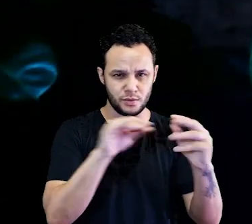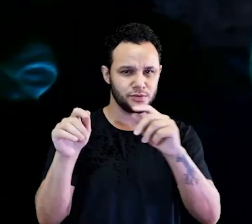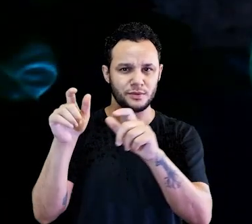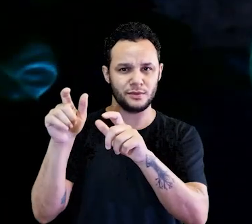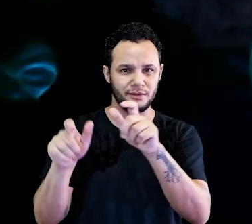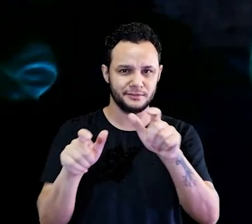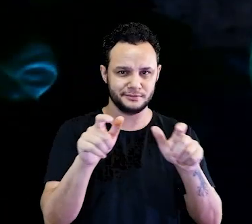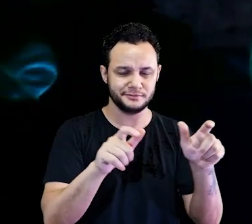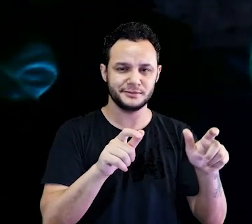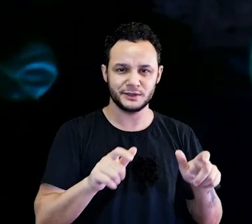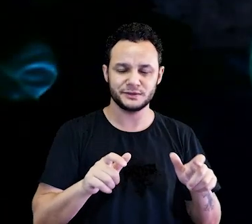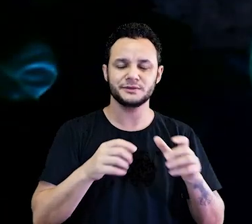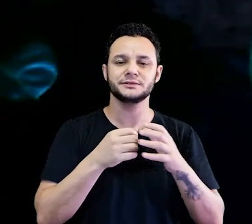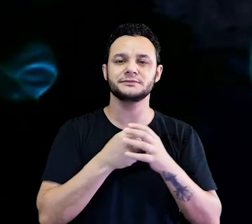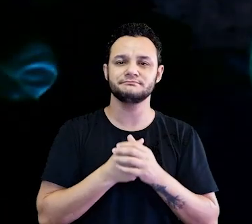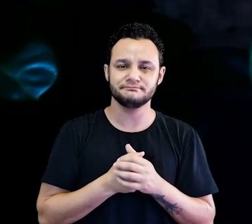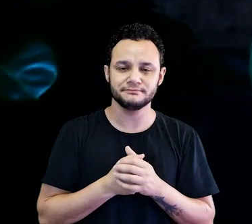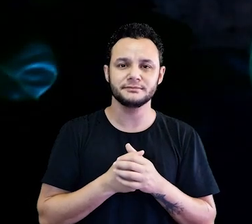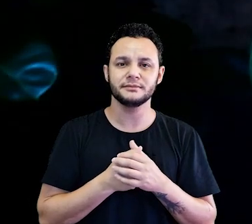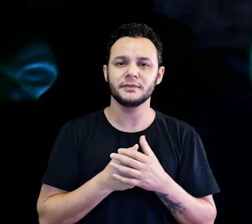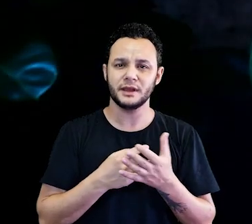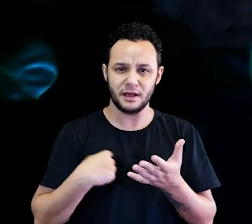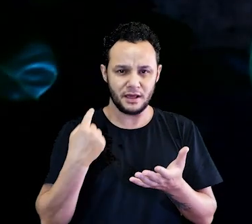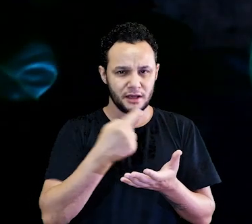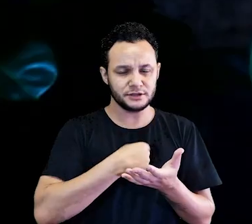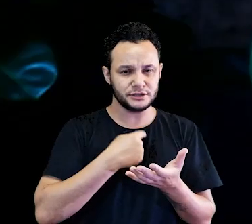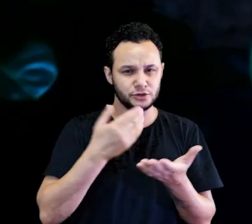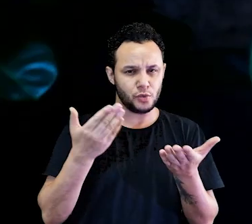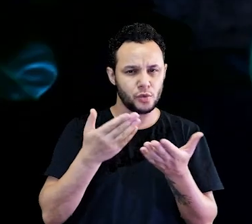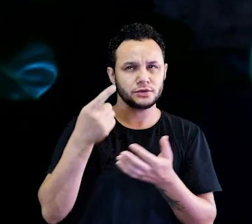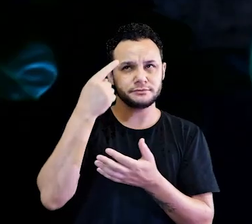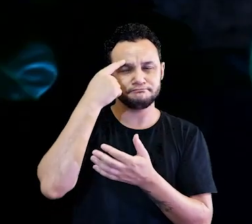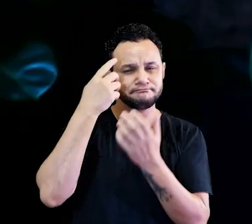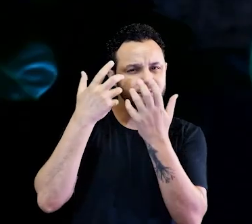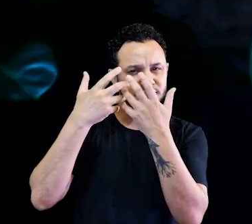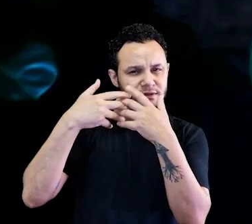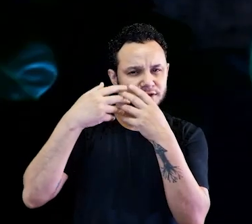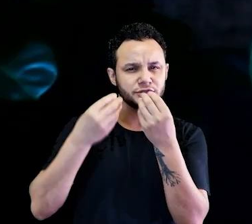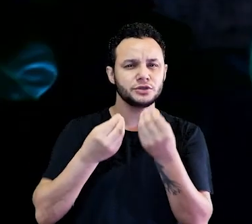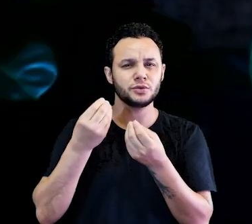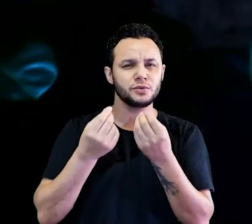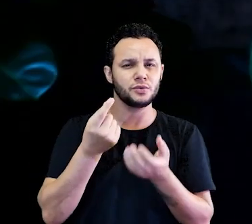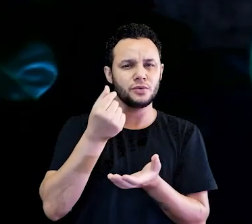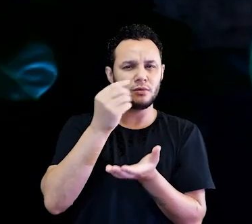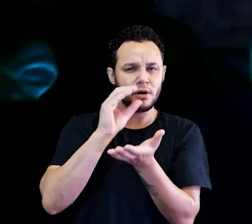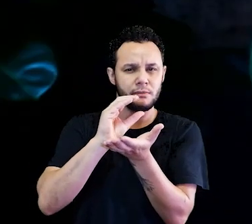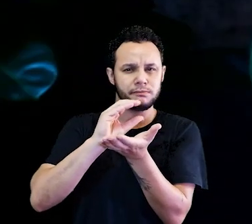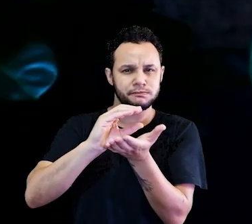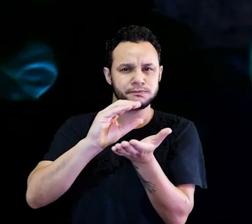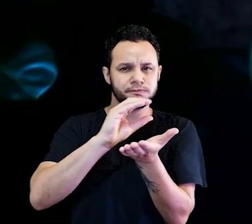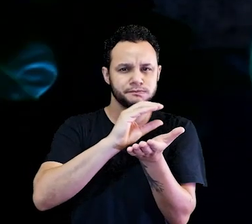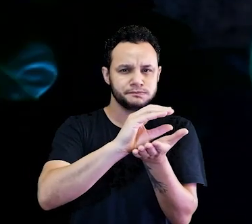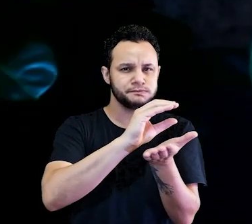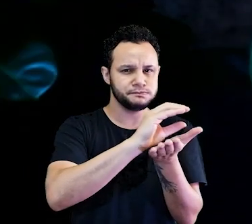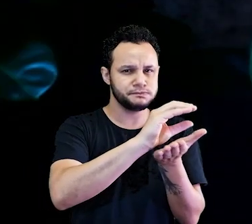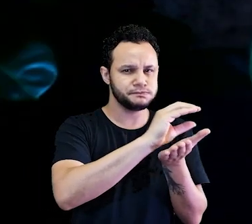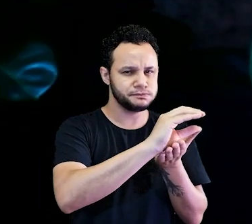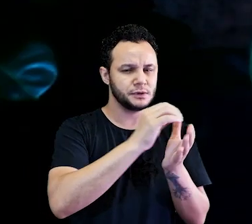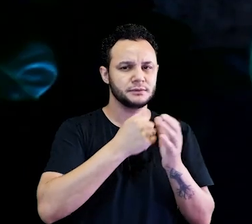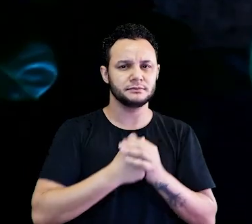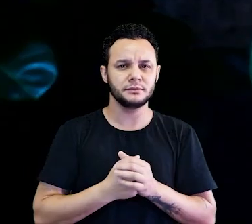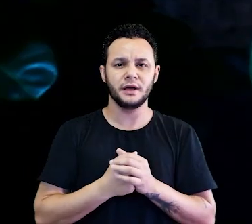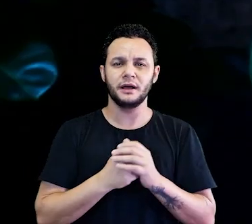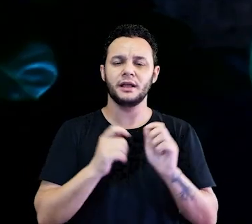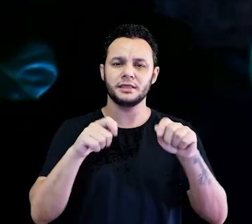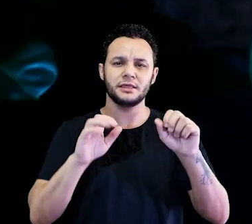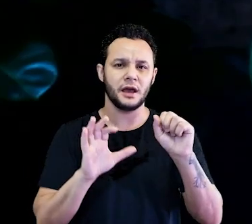né, a todos, todas e todos, né, a gente realmente pensar em como financiar essa educação. Não dá para a